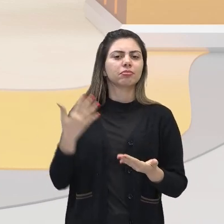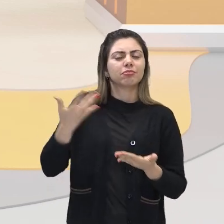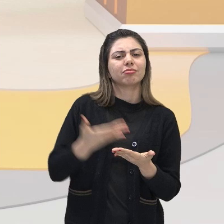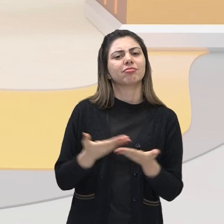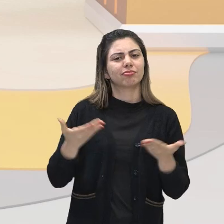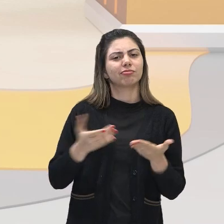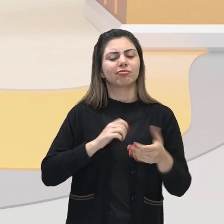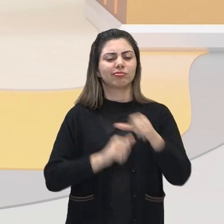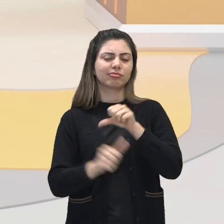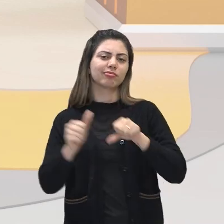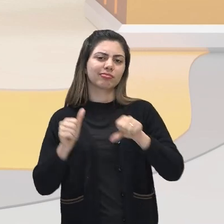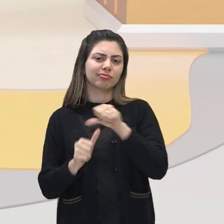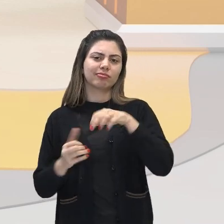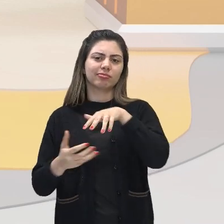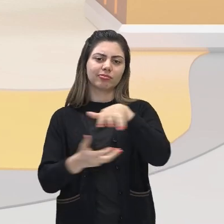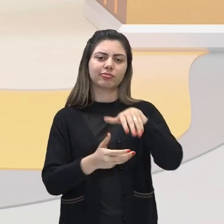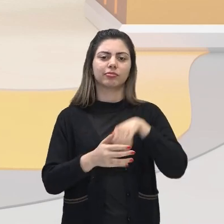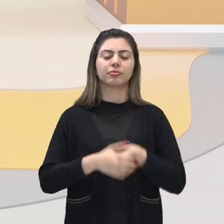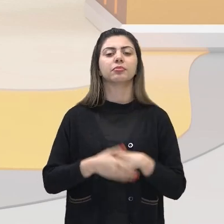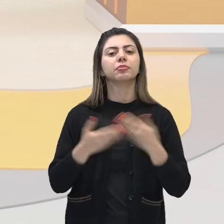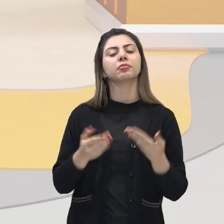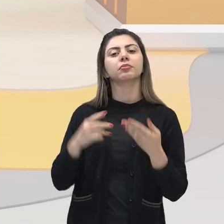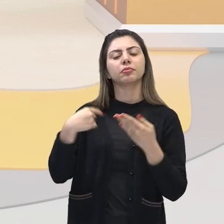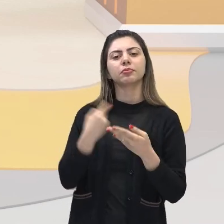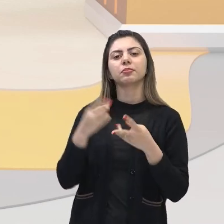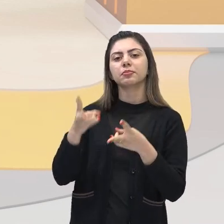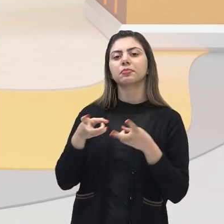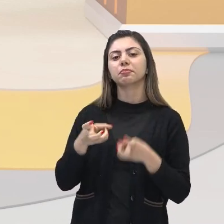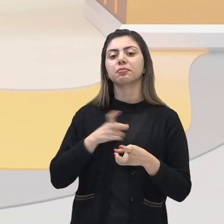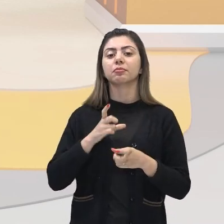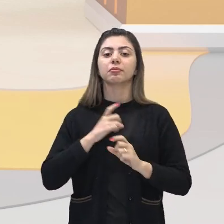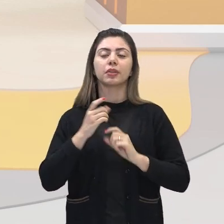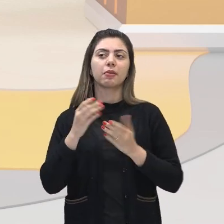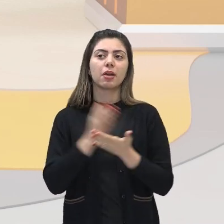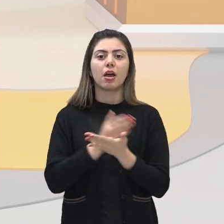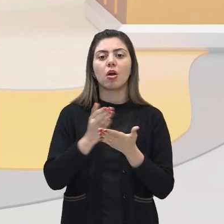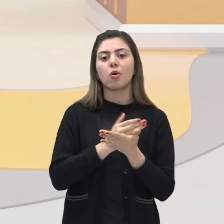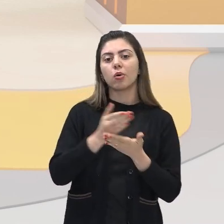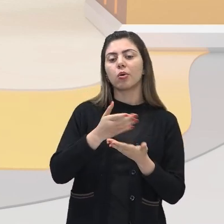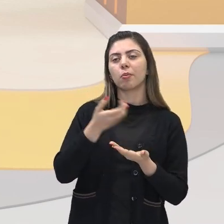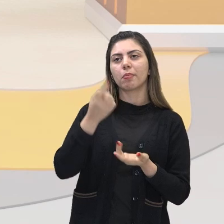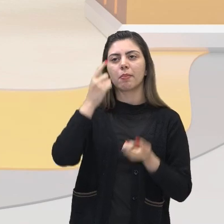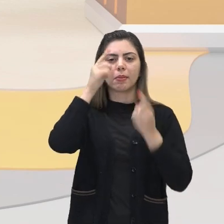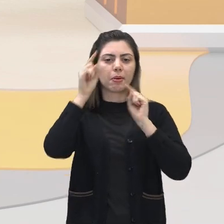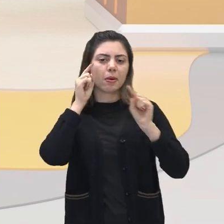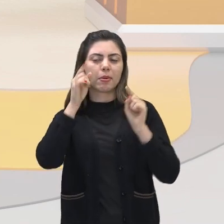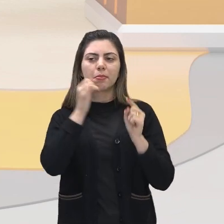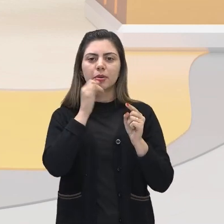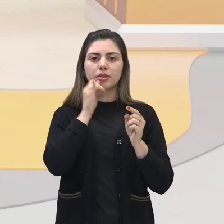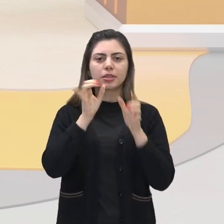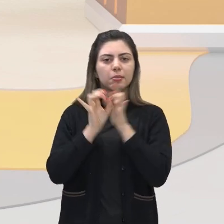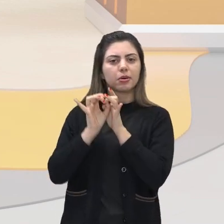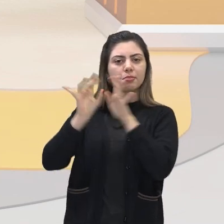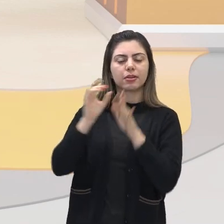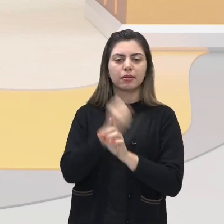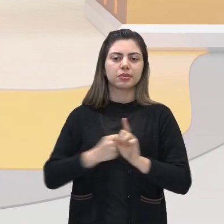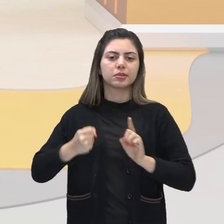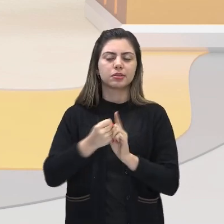de transformação. A gente vai perceber que algumas ideias, como, por exemplo, a questão de liberdade social,